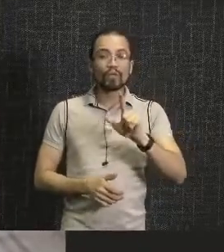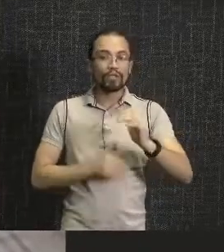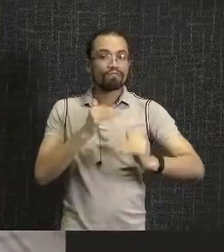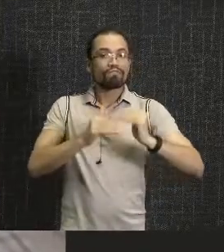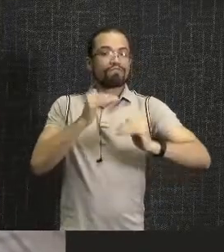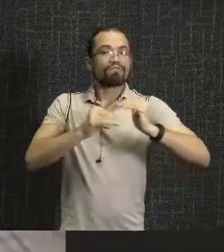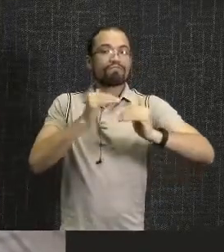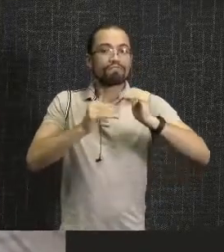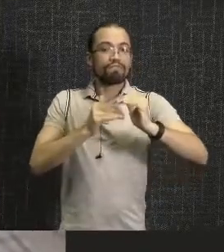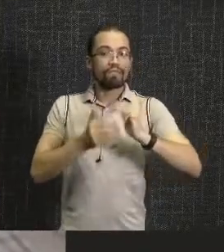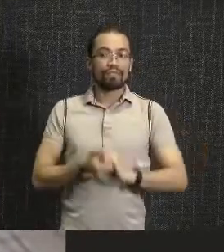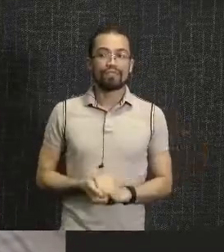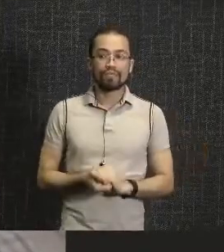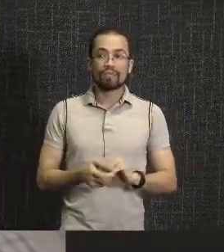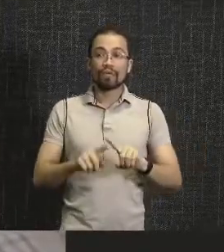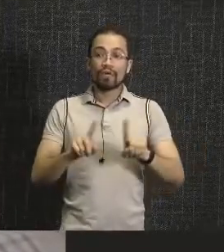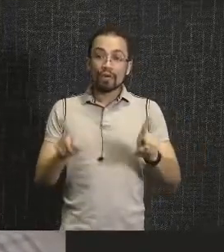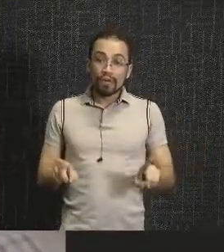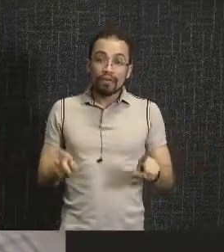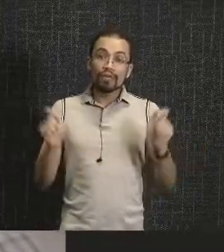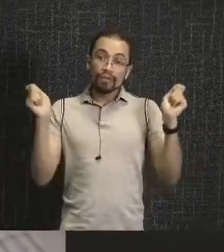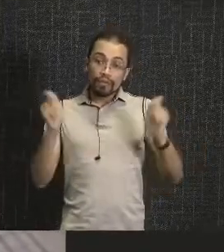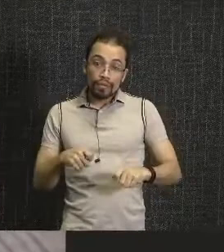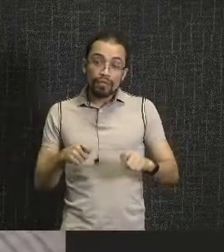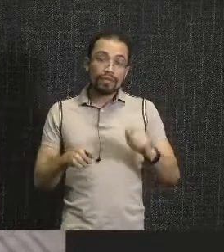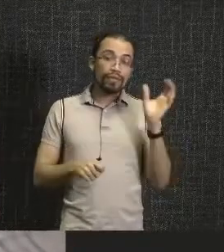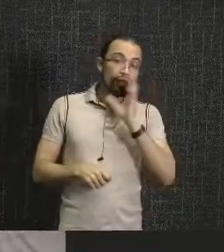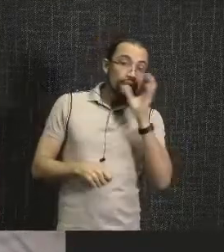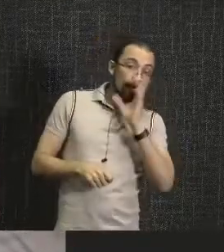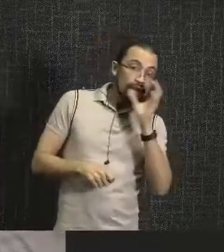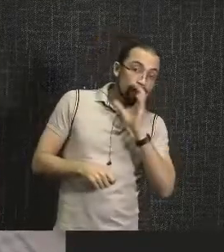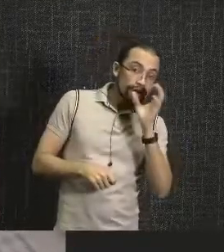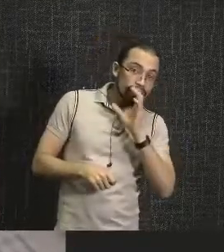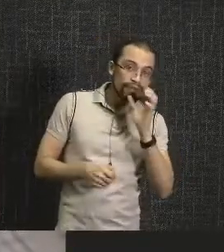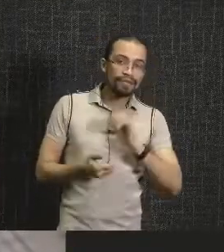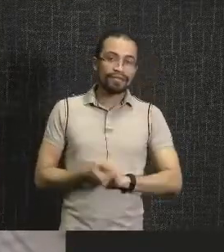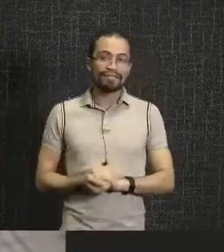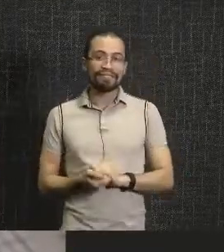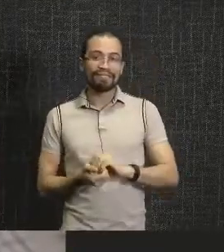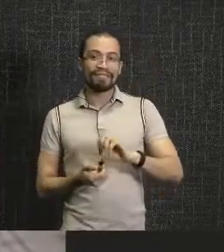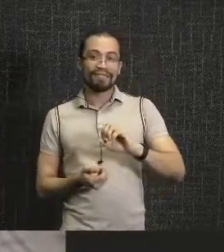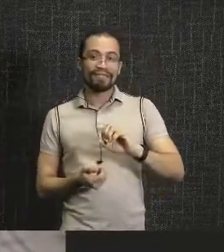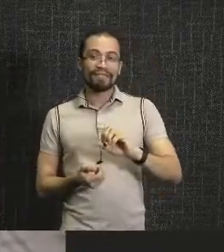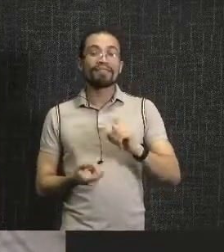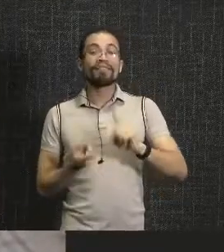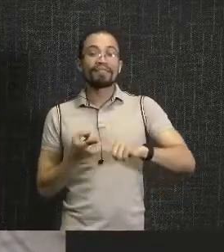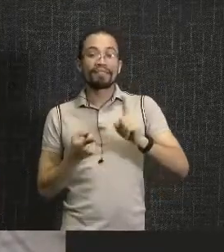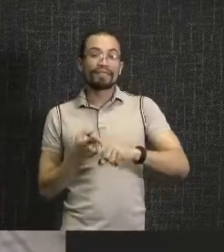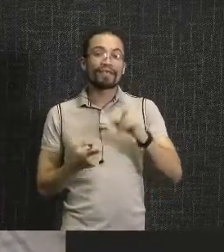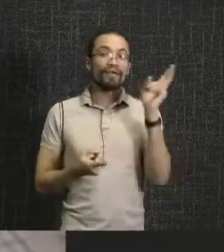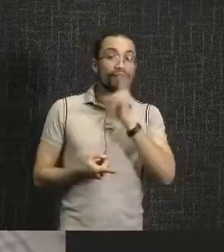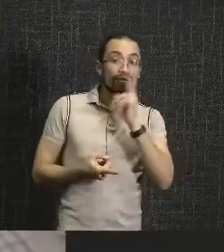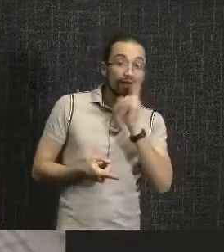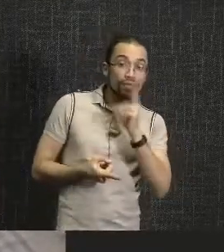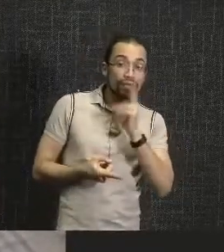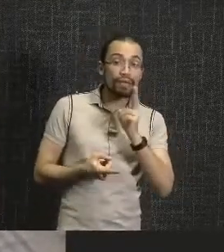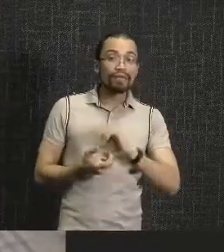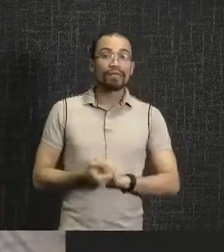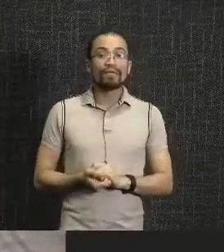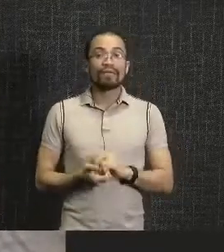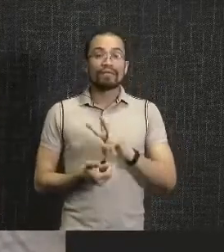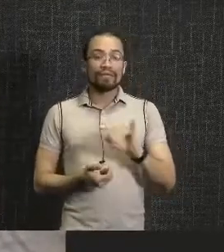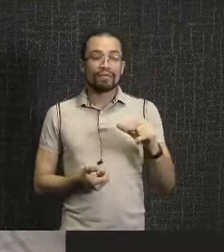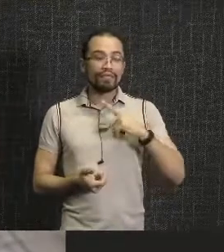recuperação, ela pode ser rápida, e essa velocidade de recuperação não geraria nenhum